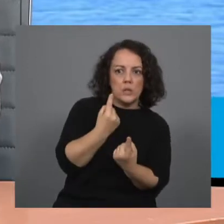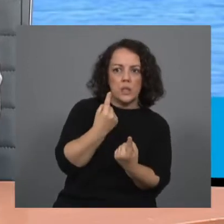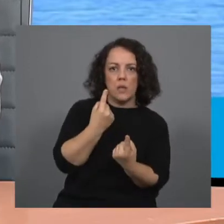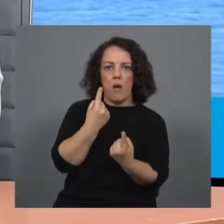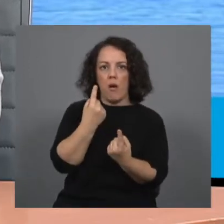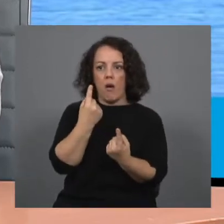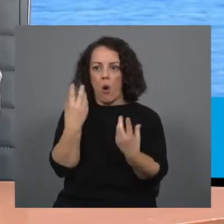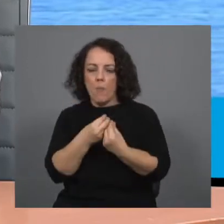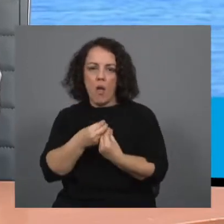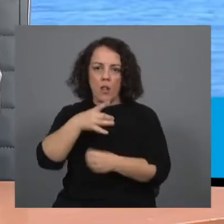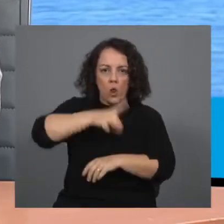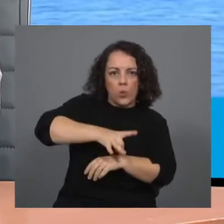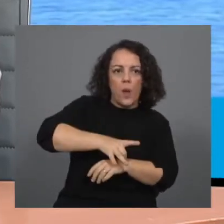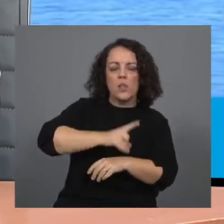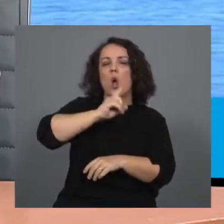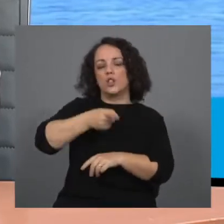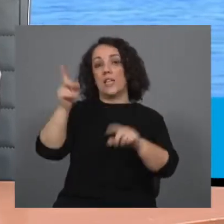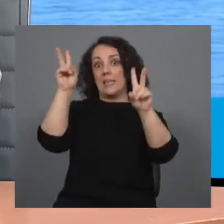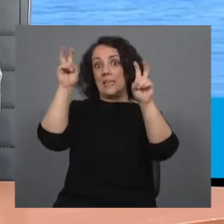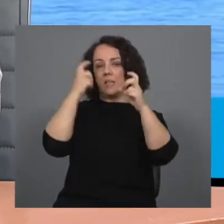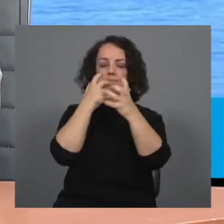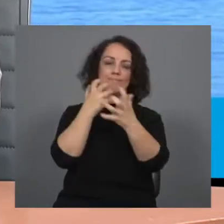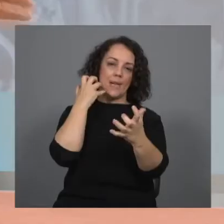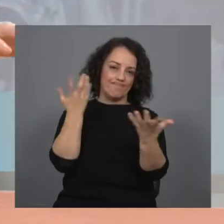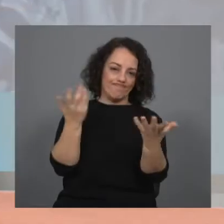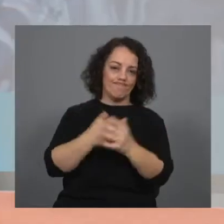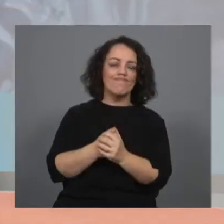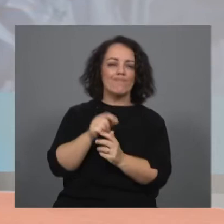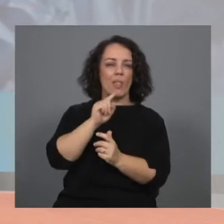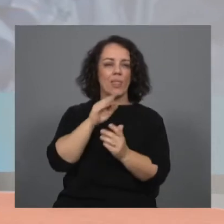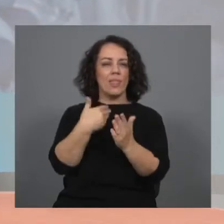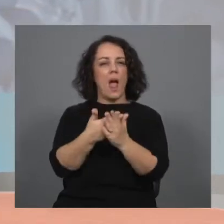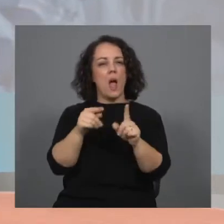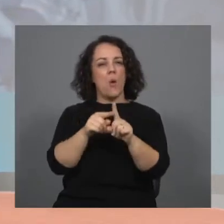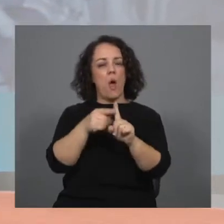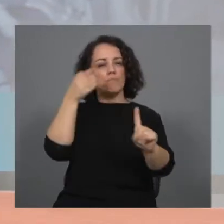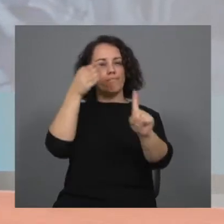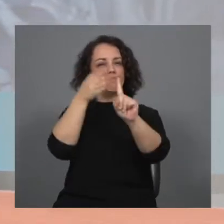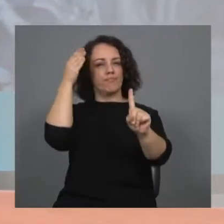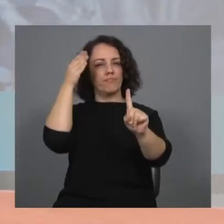como, para mim, é decisivo no título desta mensagem. E coloca o ponto